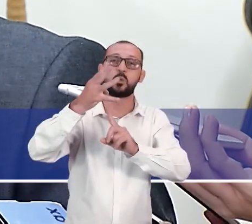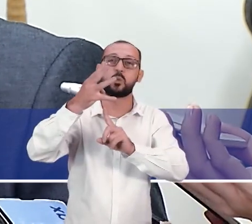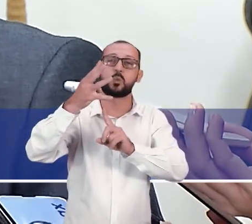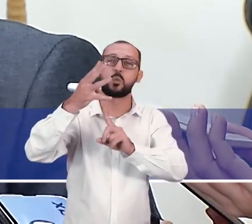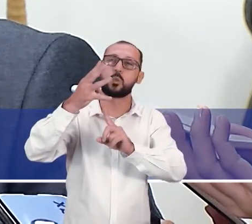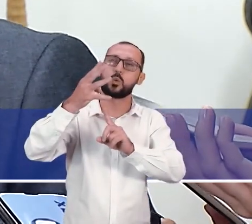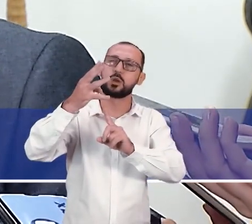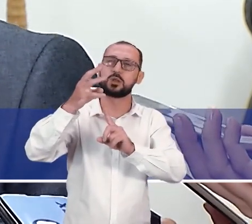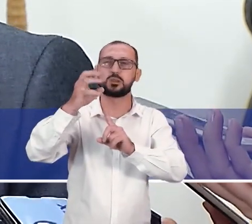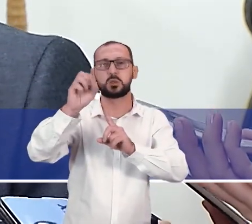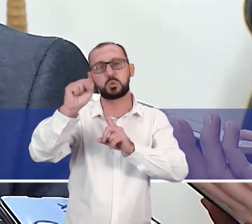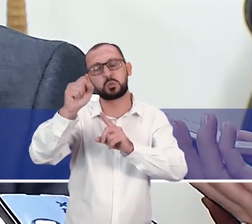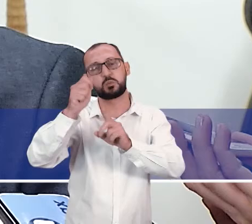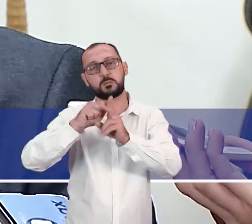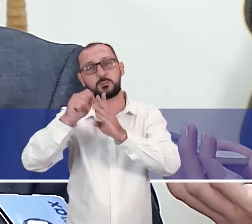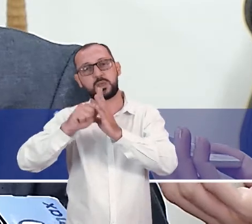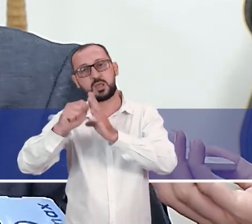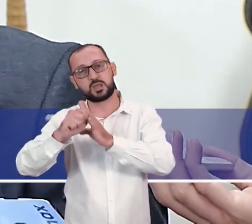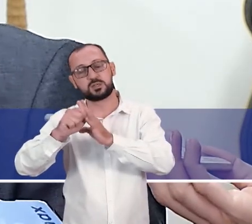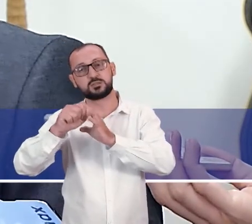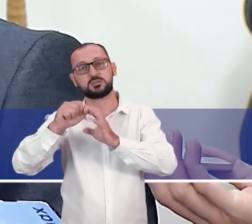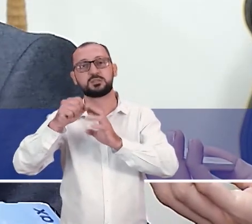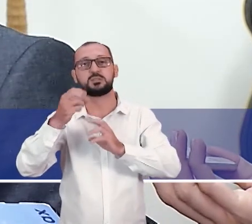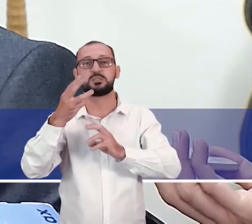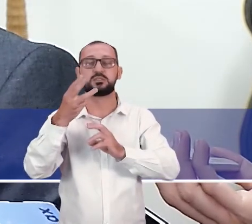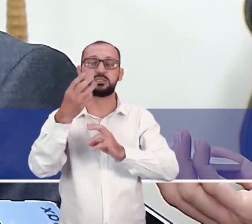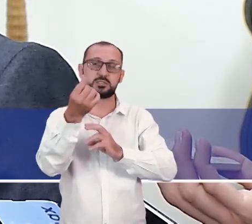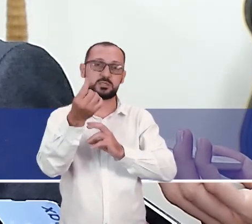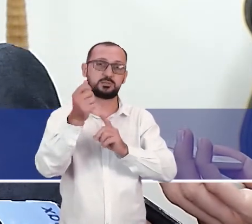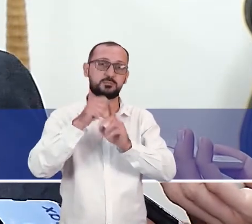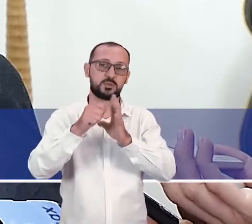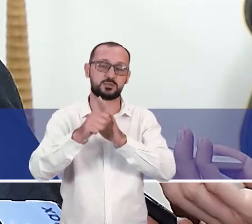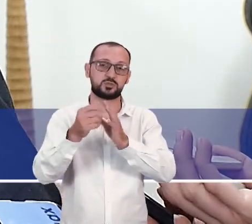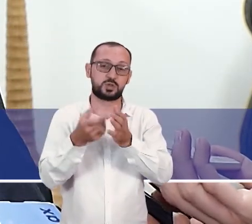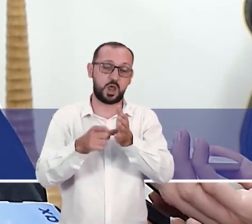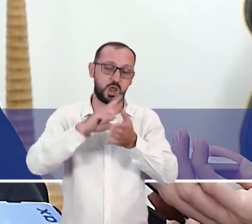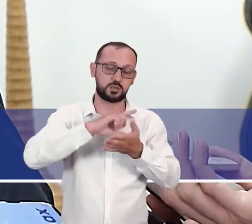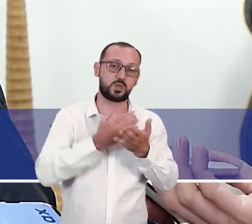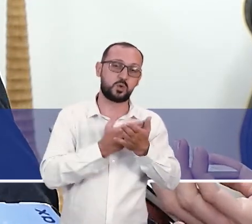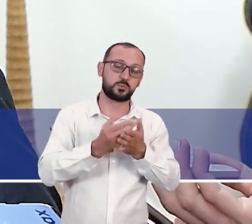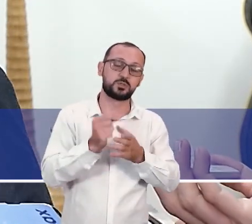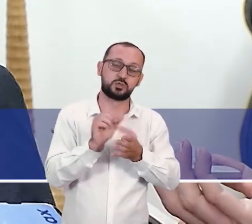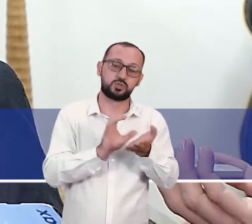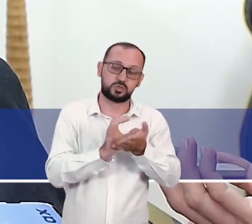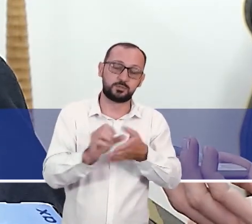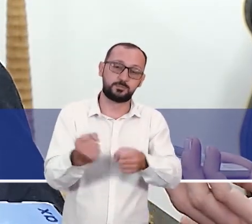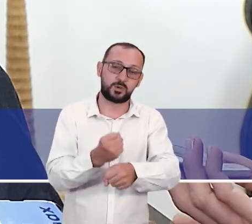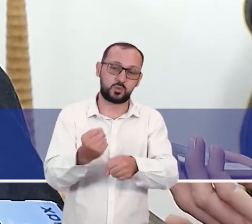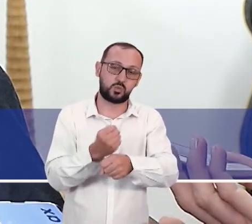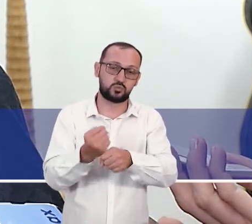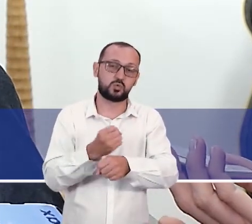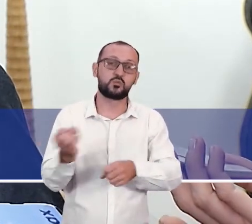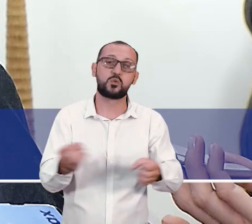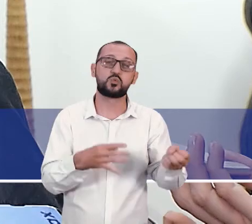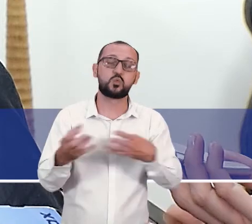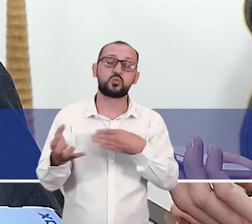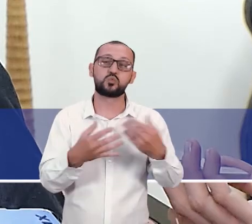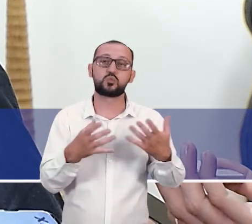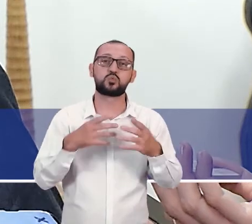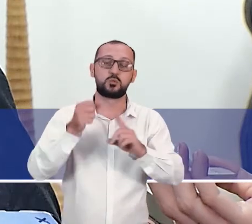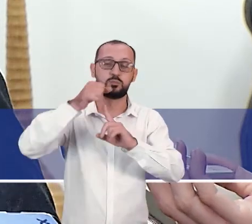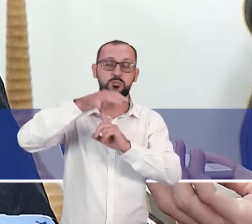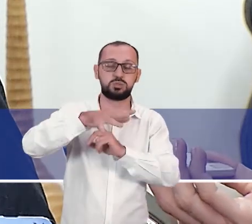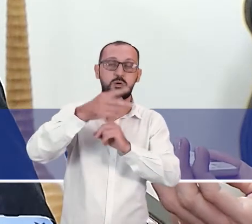ampliar daqui a 48 meses, 36 meses, a gente já está antecipando os investimentos